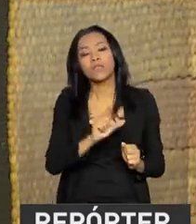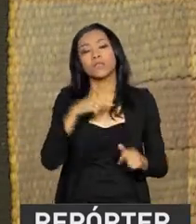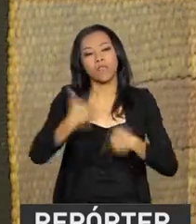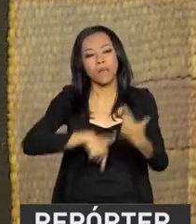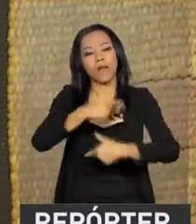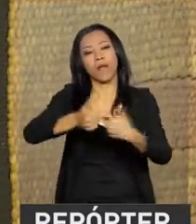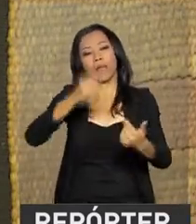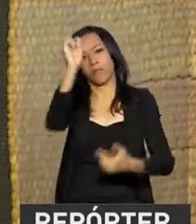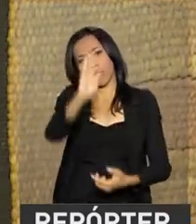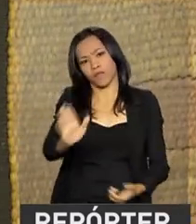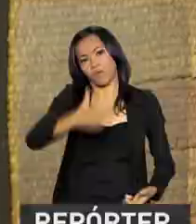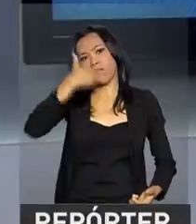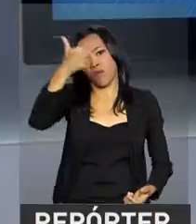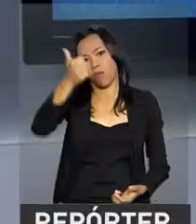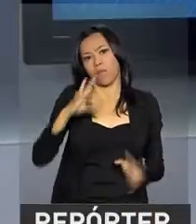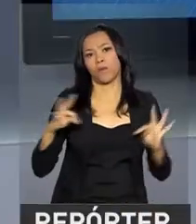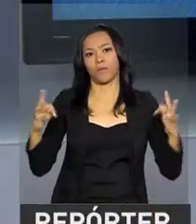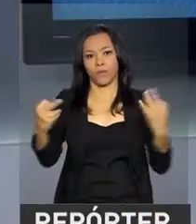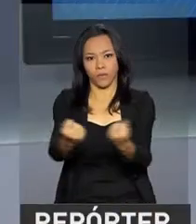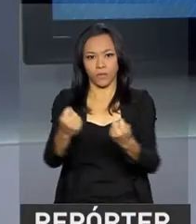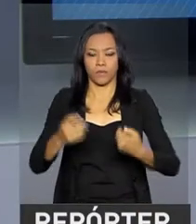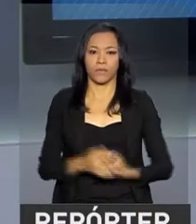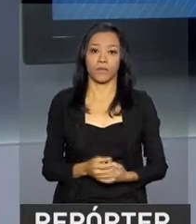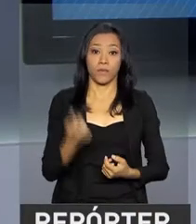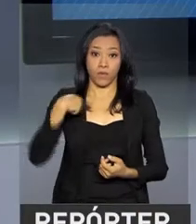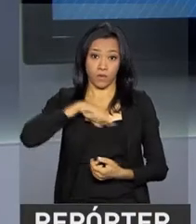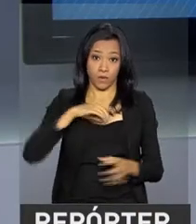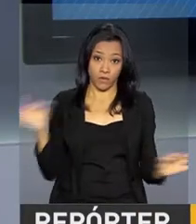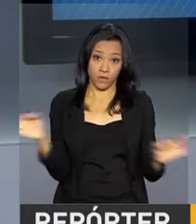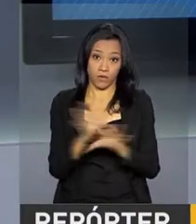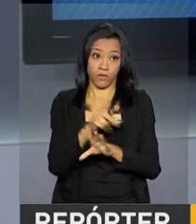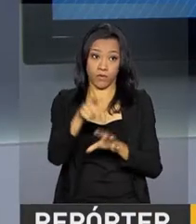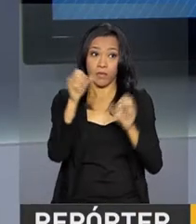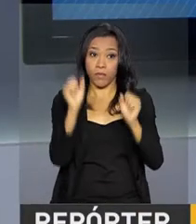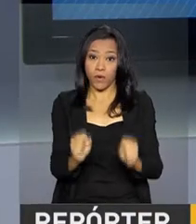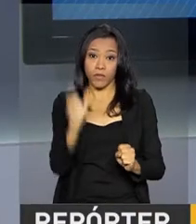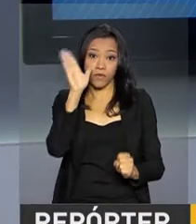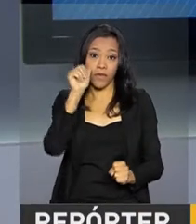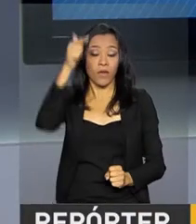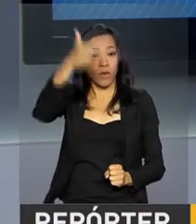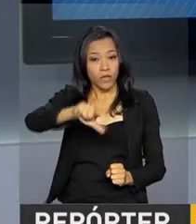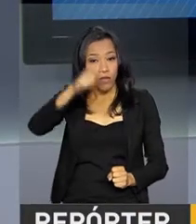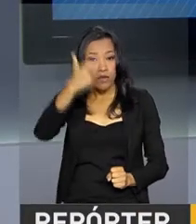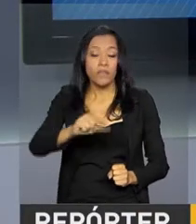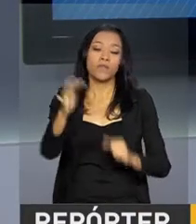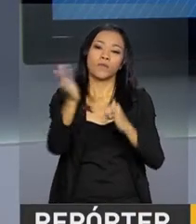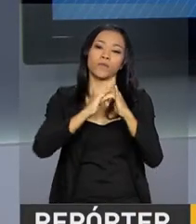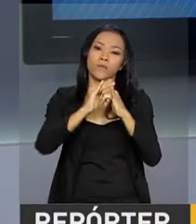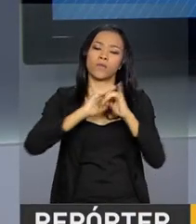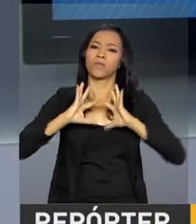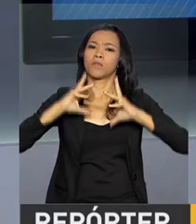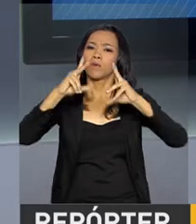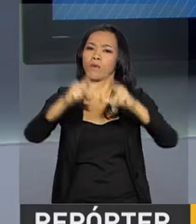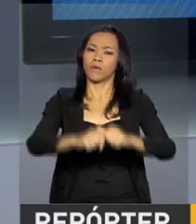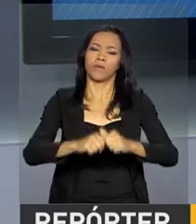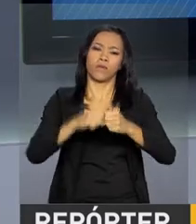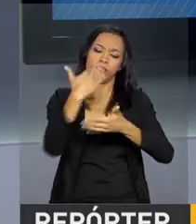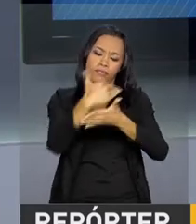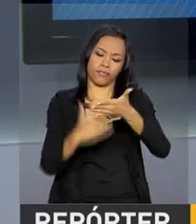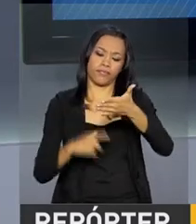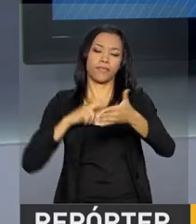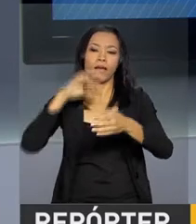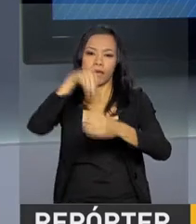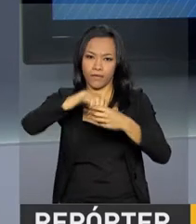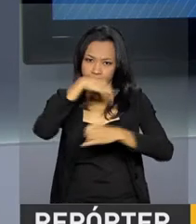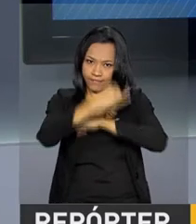Brasil melhor para todos. Nós ficamos por aqui. Você pode rever as reportagens no YouTube e toda a nossa programação também